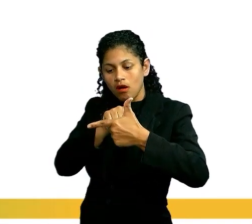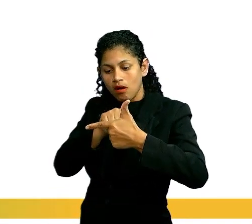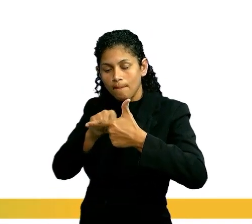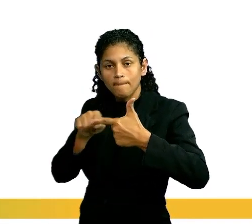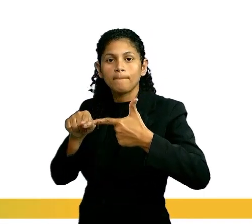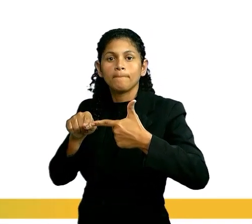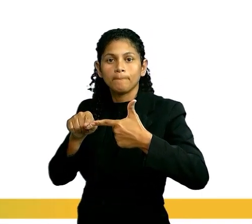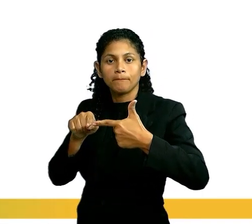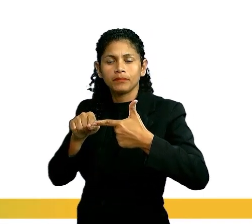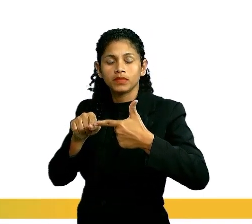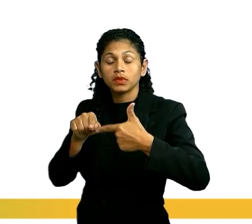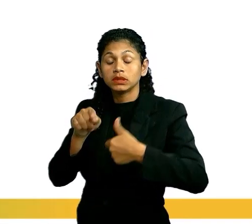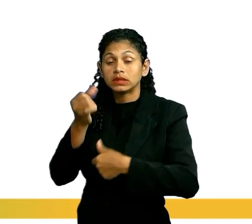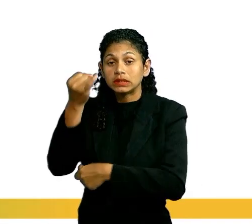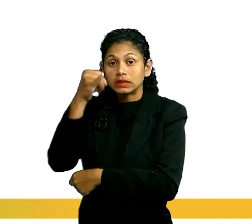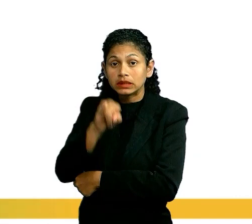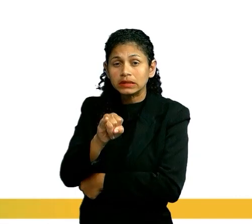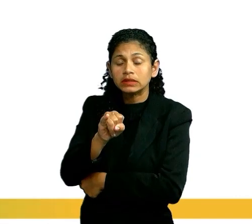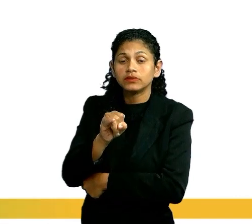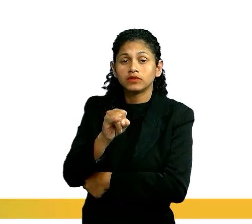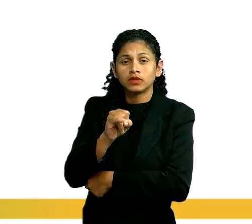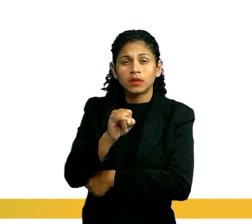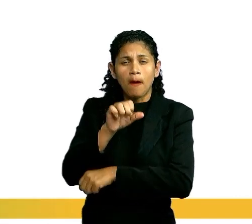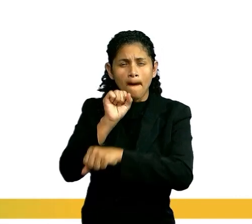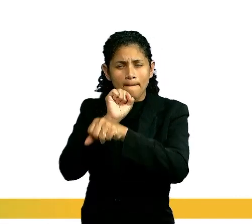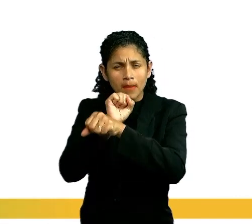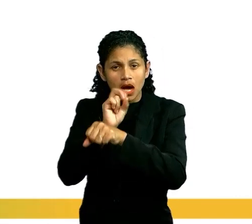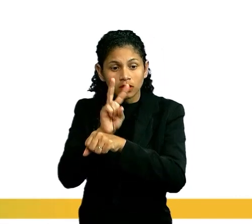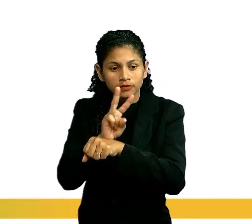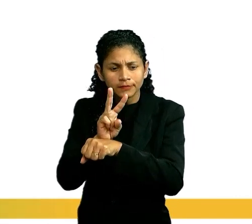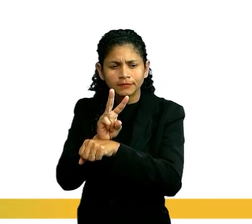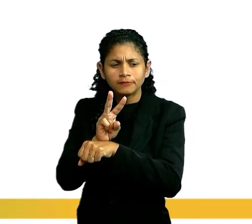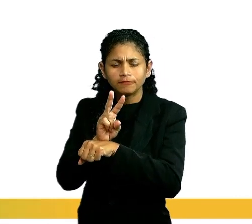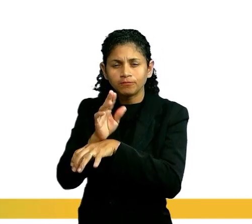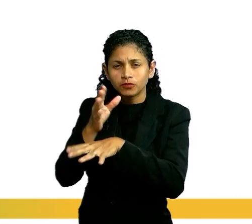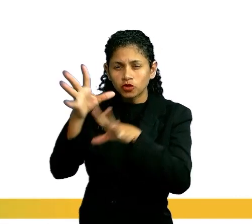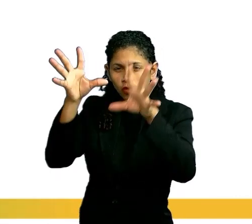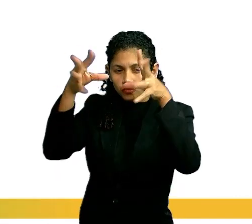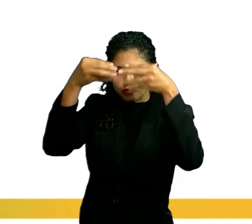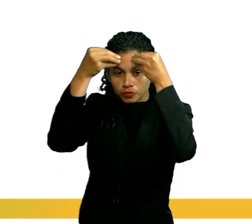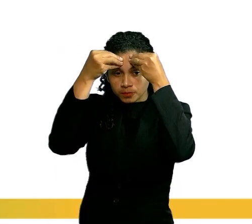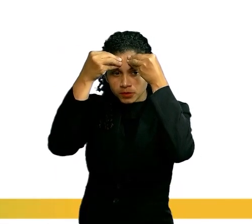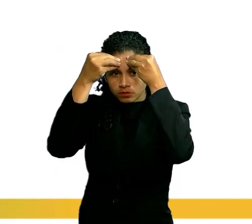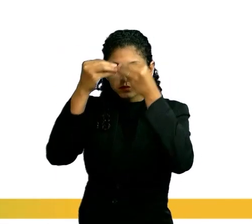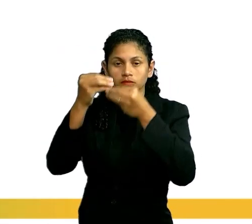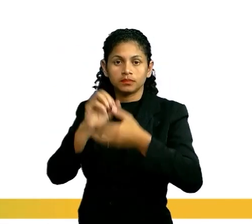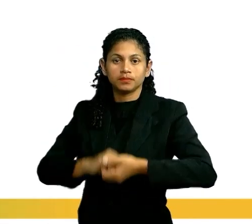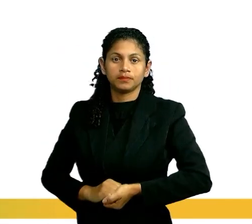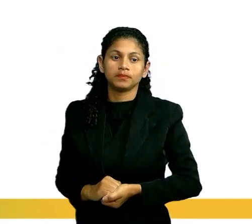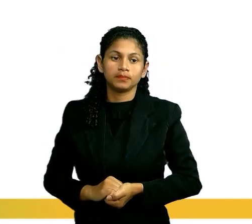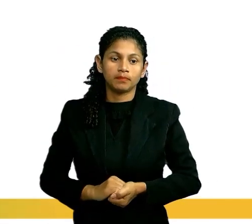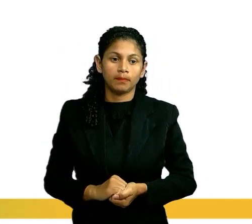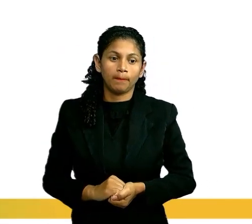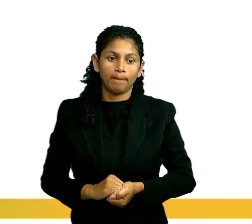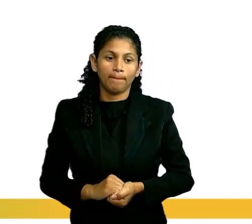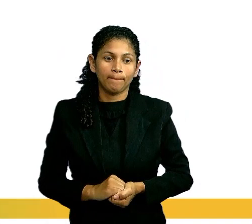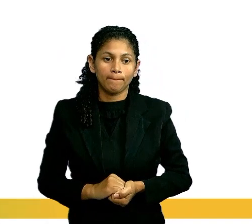você memorizar isso aqui também vai servir para o ângulo beta. Ok?